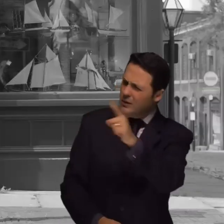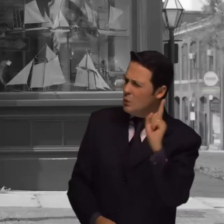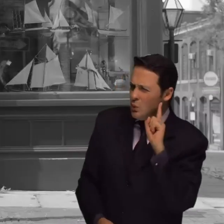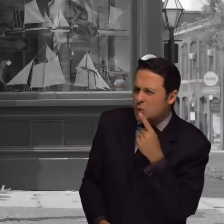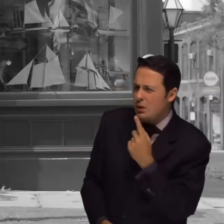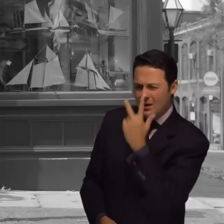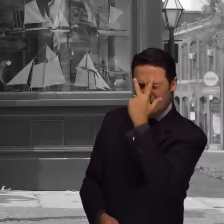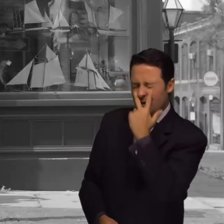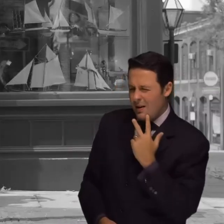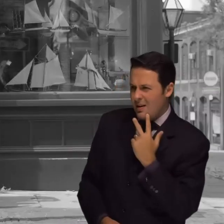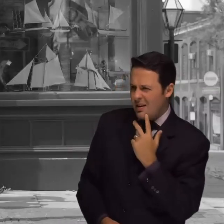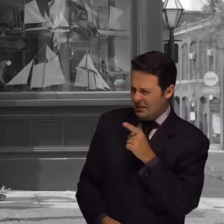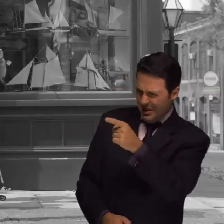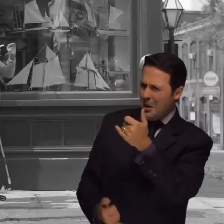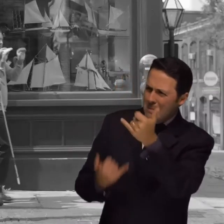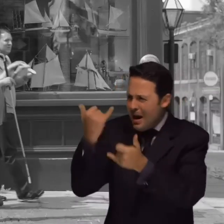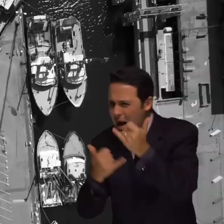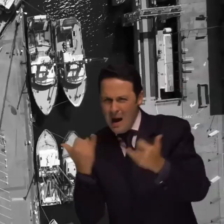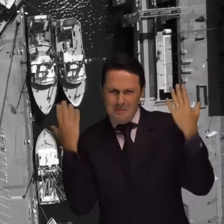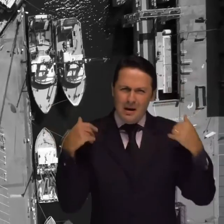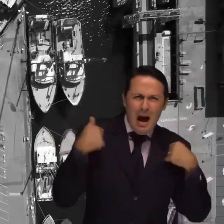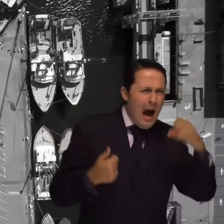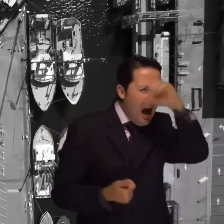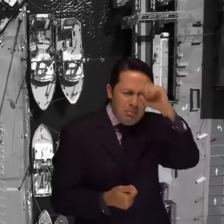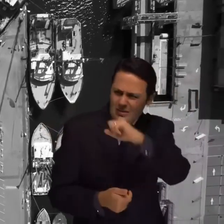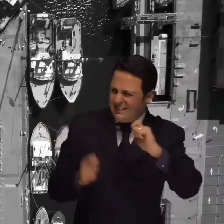As pessoas ficam surpresas pelo que me interesso.